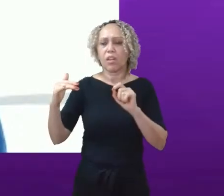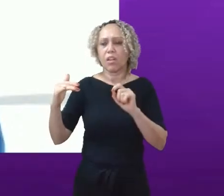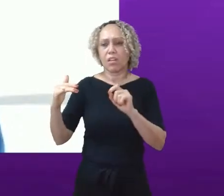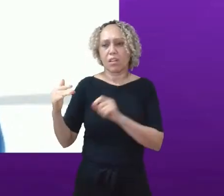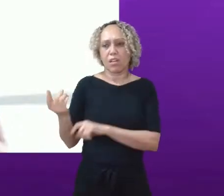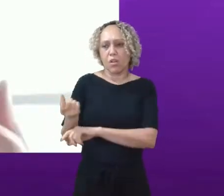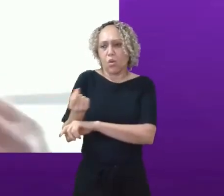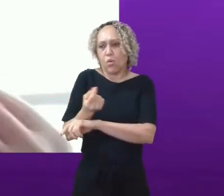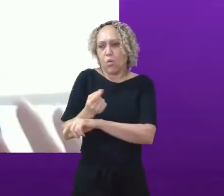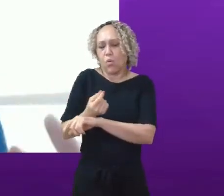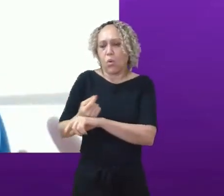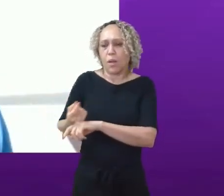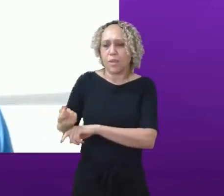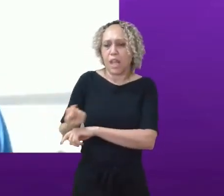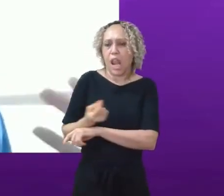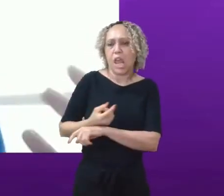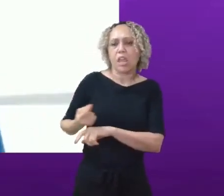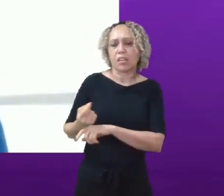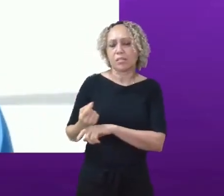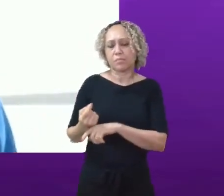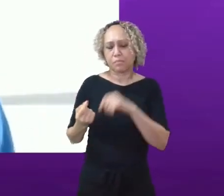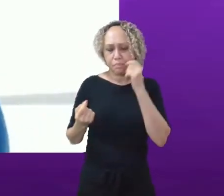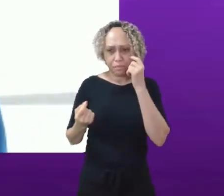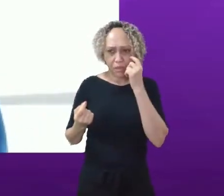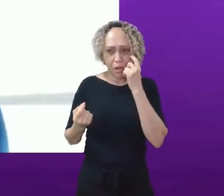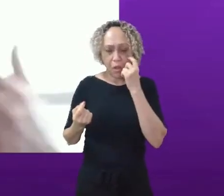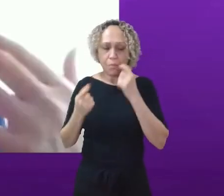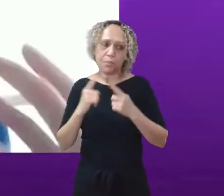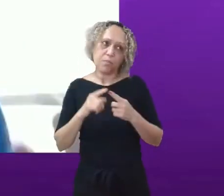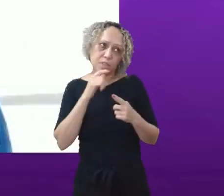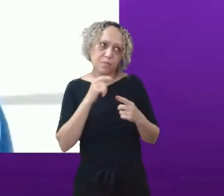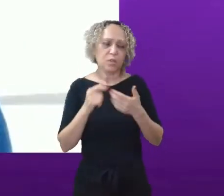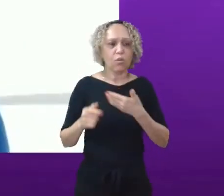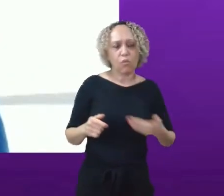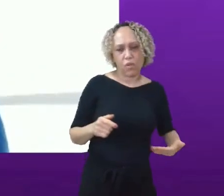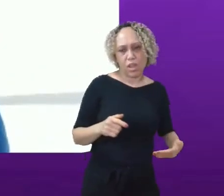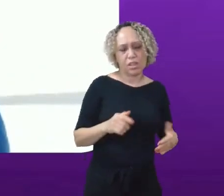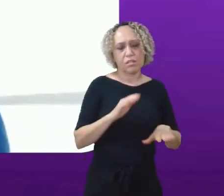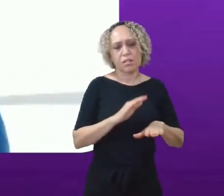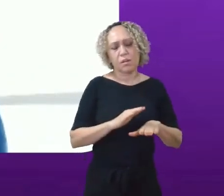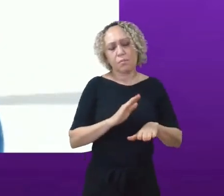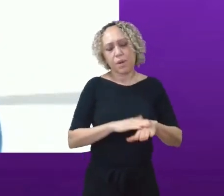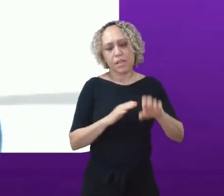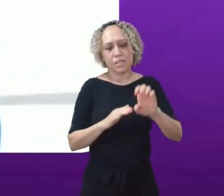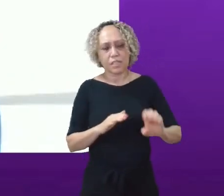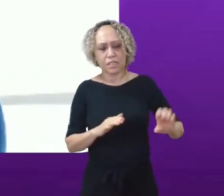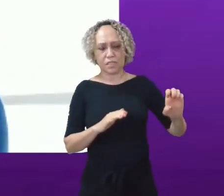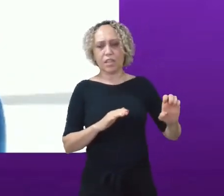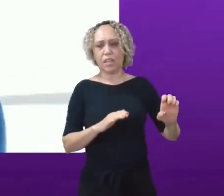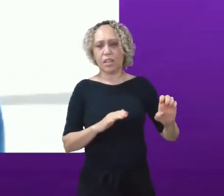política econômica, a partir de governos mais progressistas, governo de esquerda,